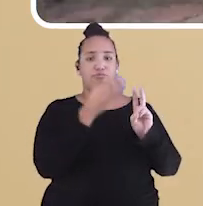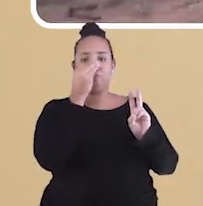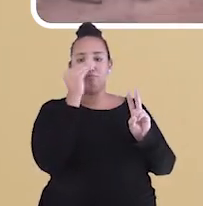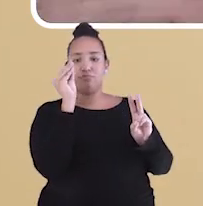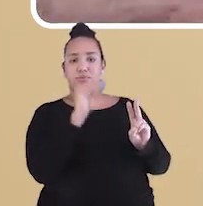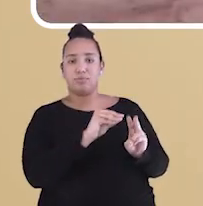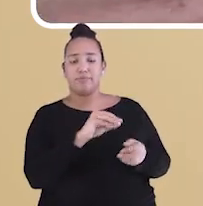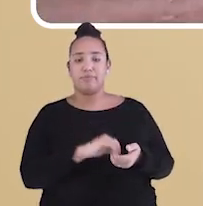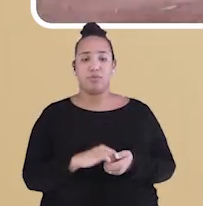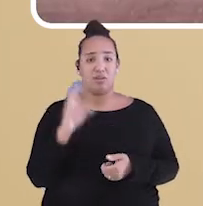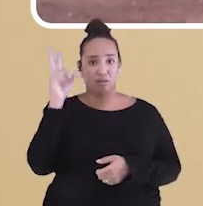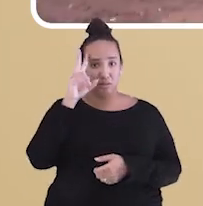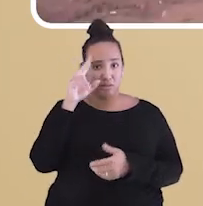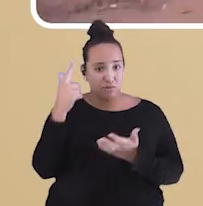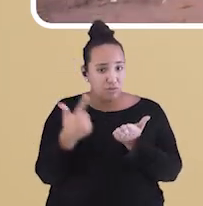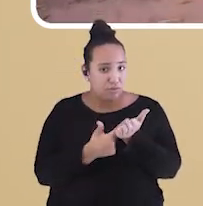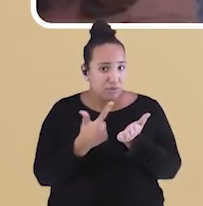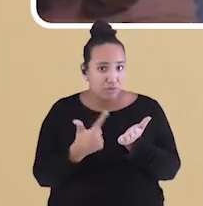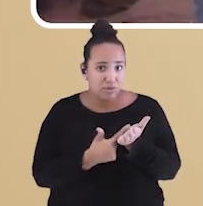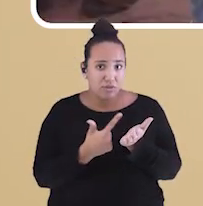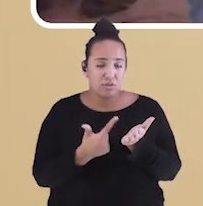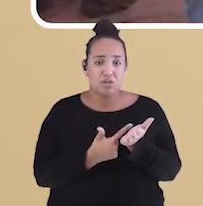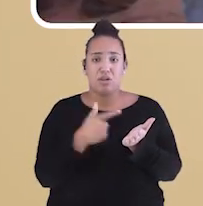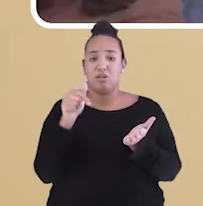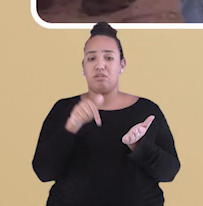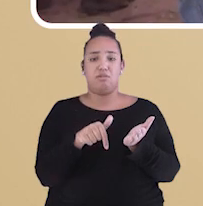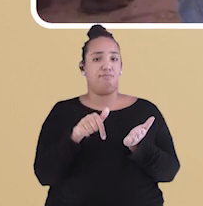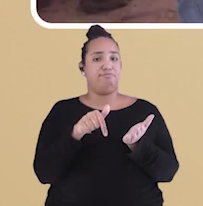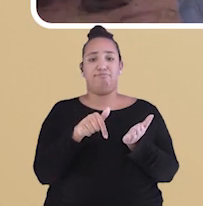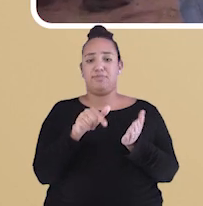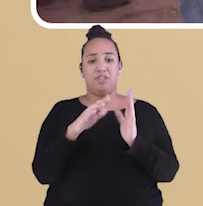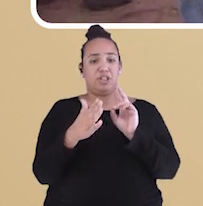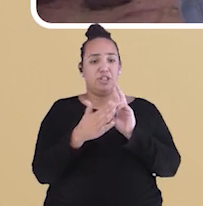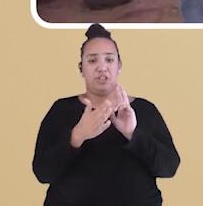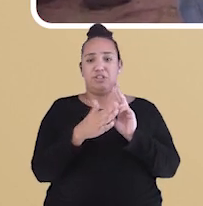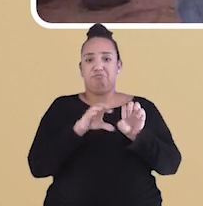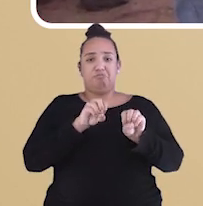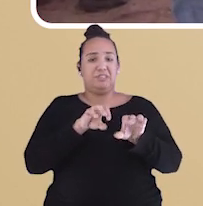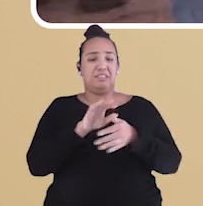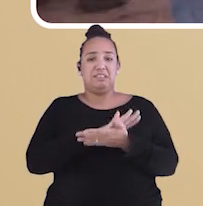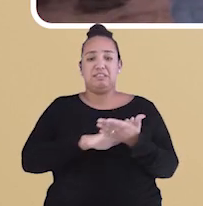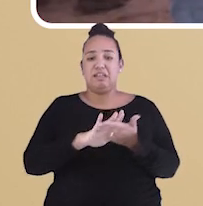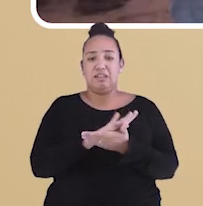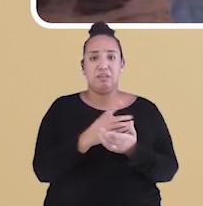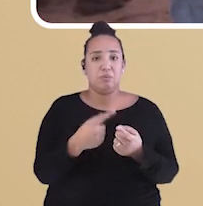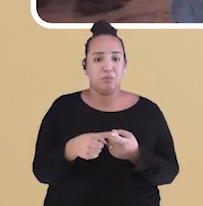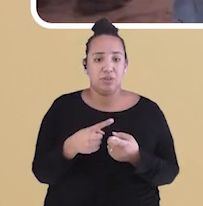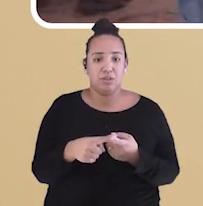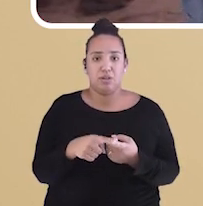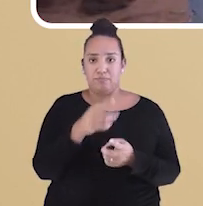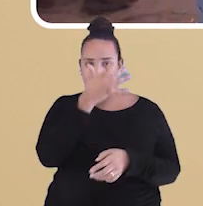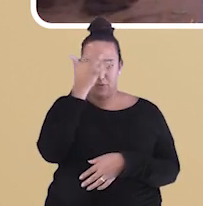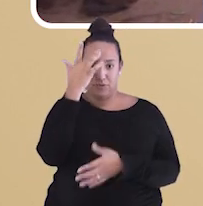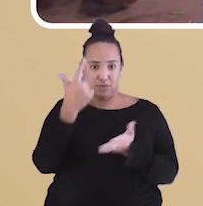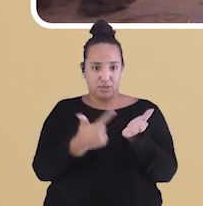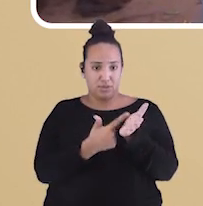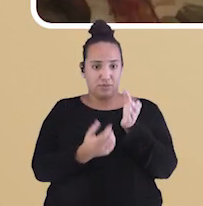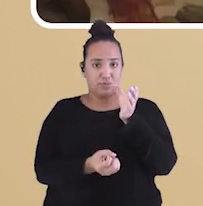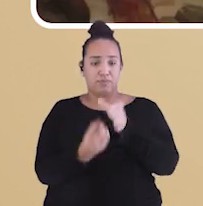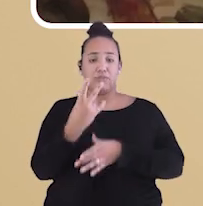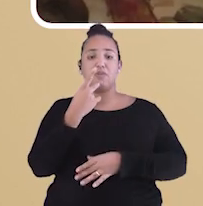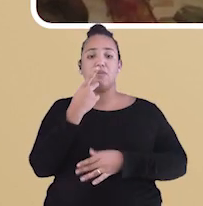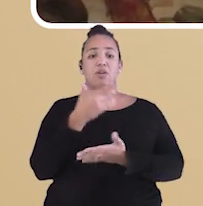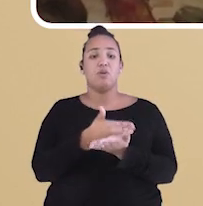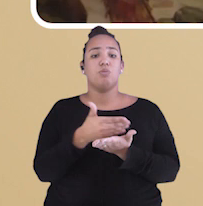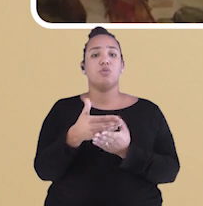extremamente perniciosos para as tradições indígenas, particularmente, porque eles ensinam, né, e quem cria ensina, obviamente, que tudo começou